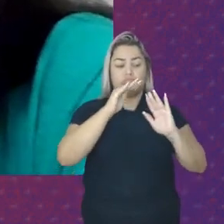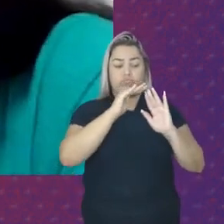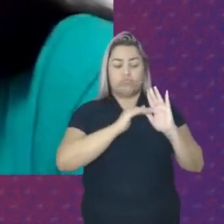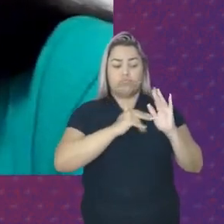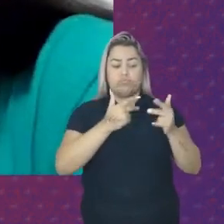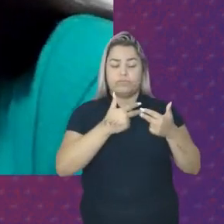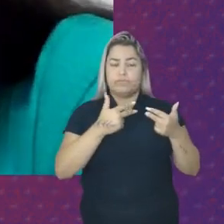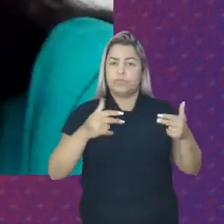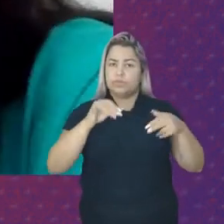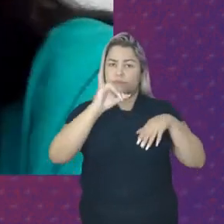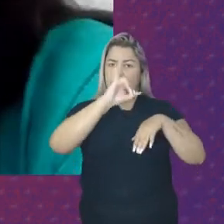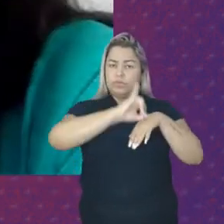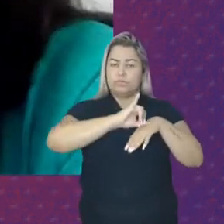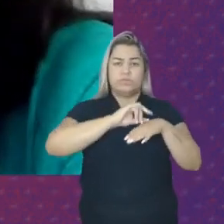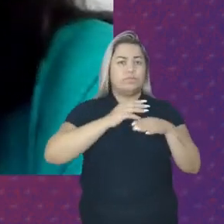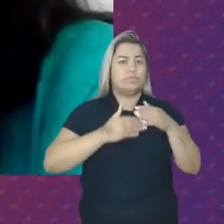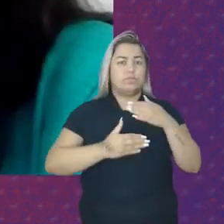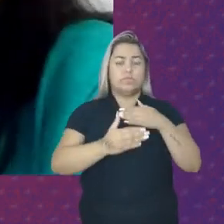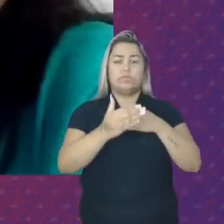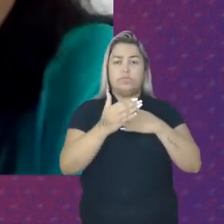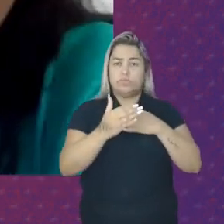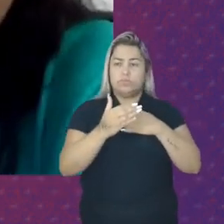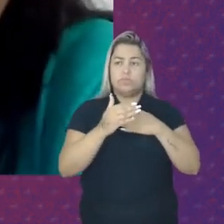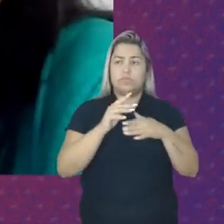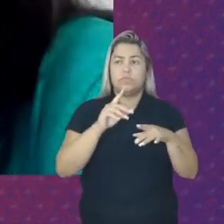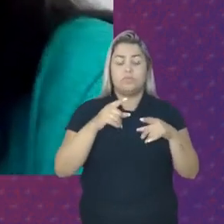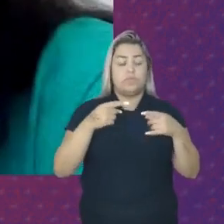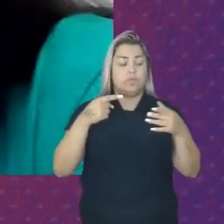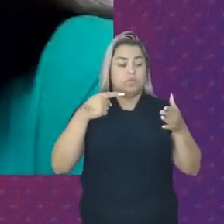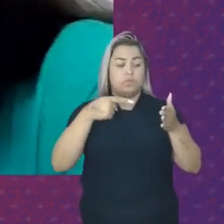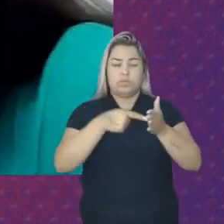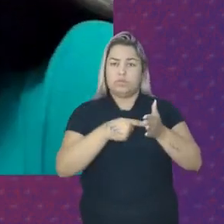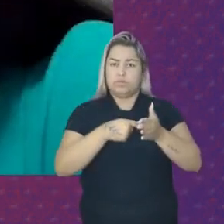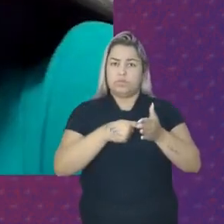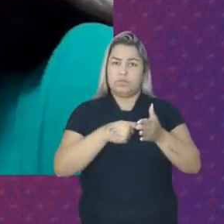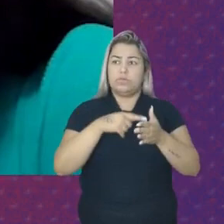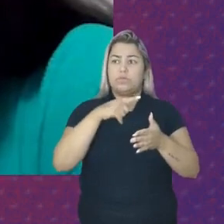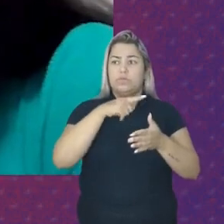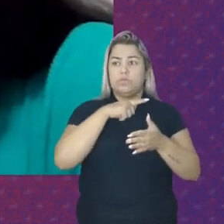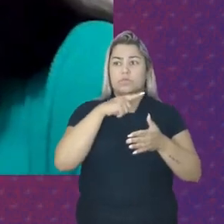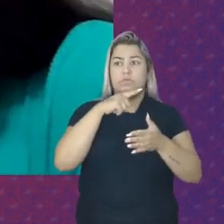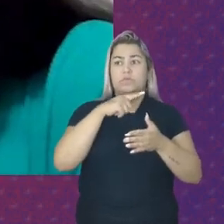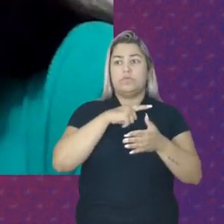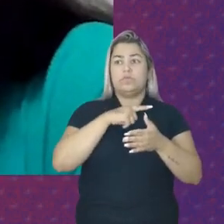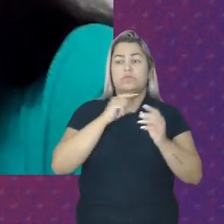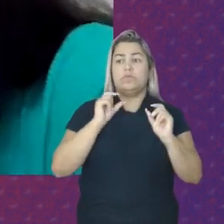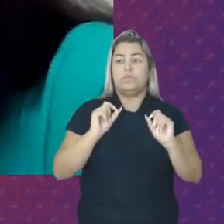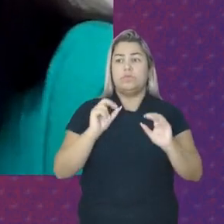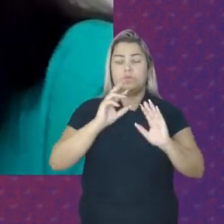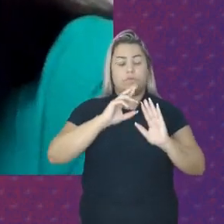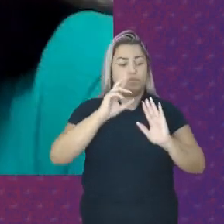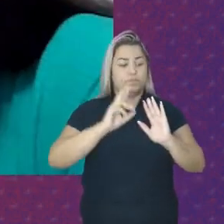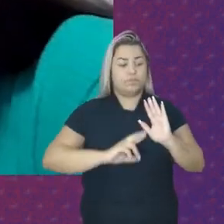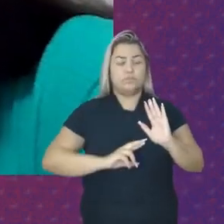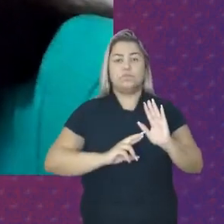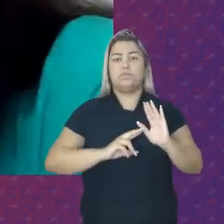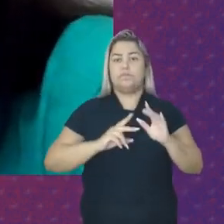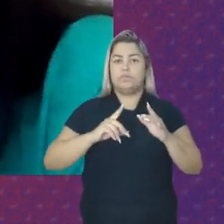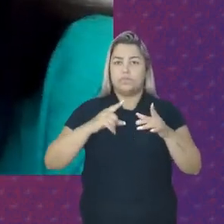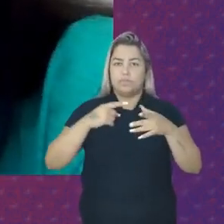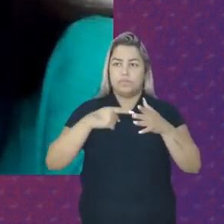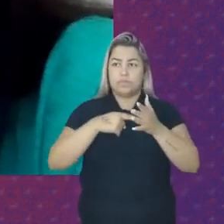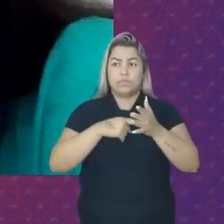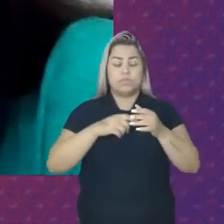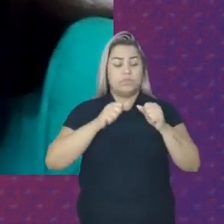a central, que é muito além da questão só da denúncia. Então, ela recebe, registra relatos de violência, ela